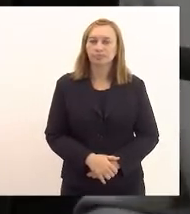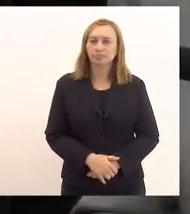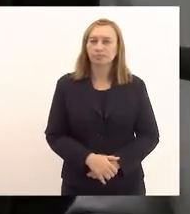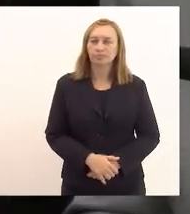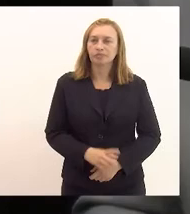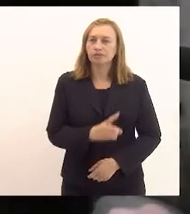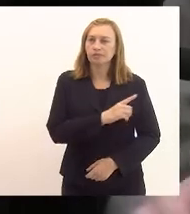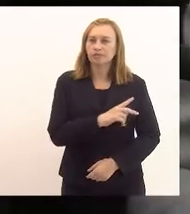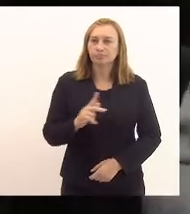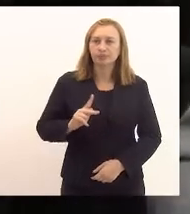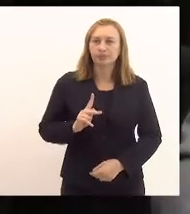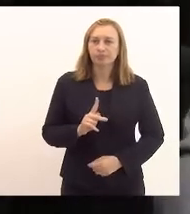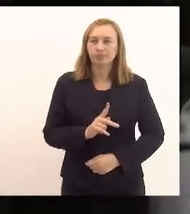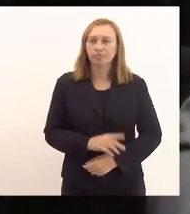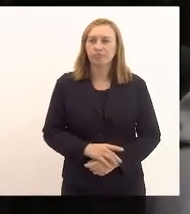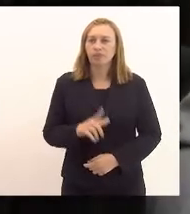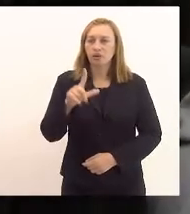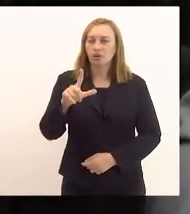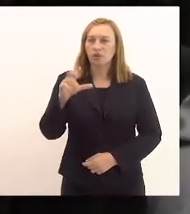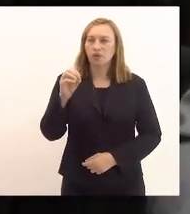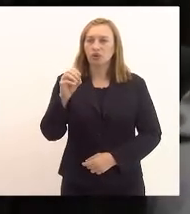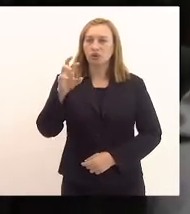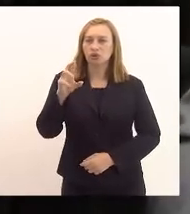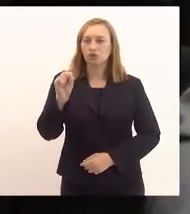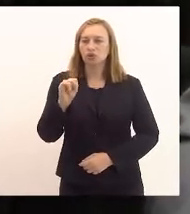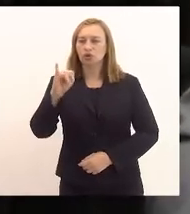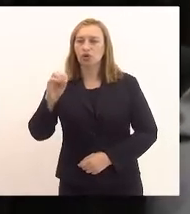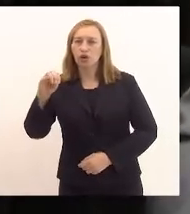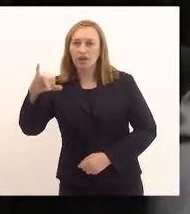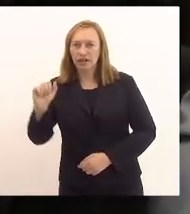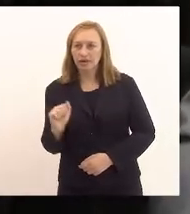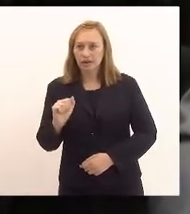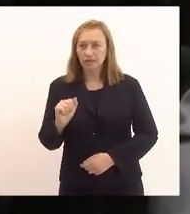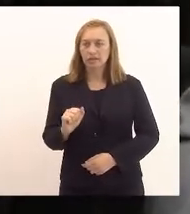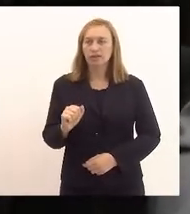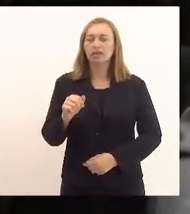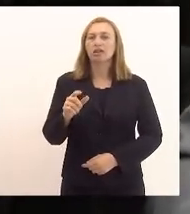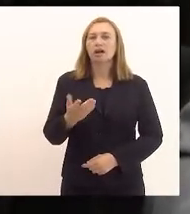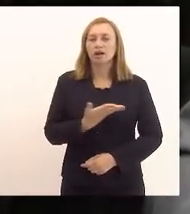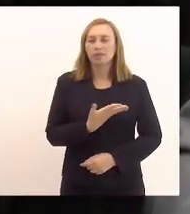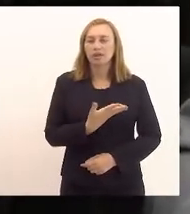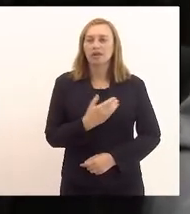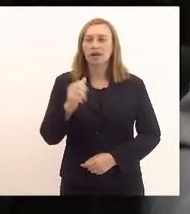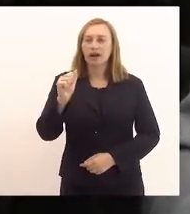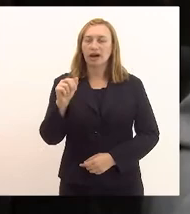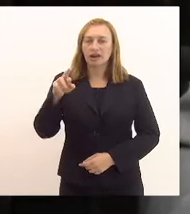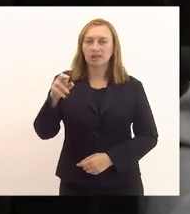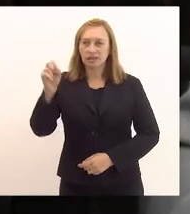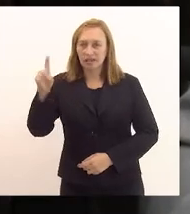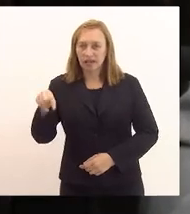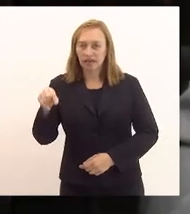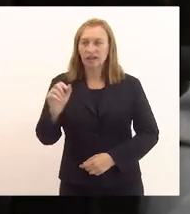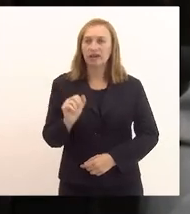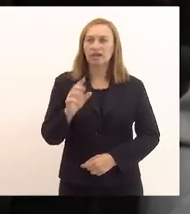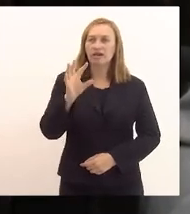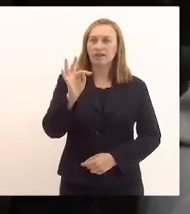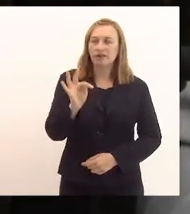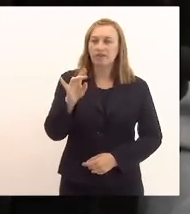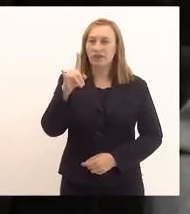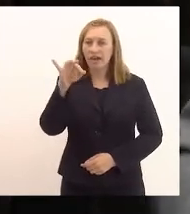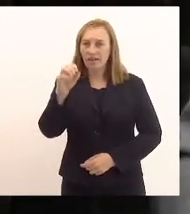o defensor público lozoya o nosso amigo André Castro Flávio Flávia